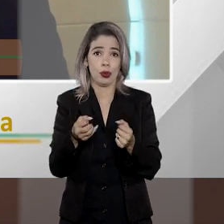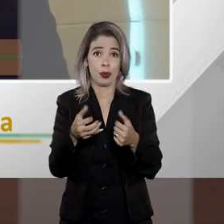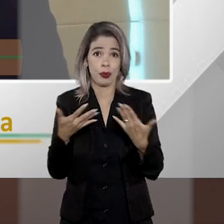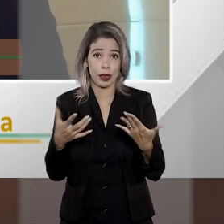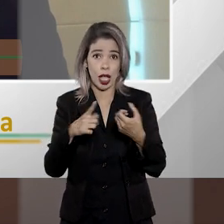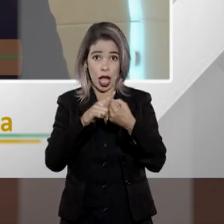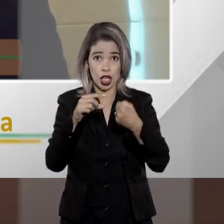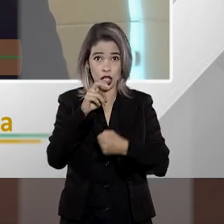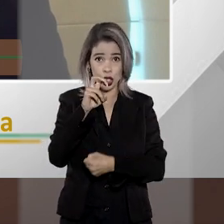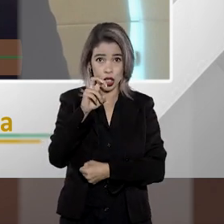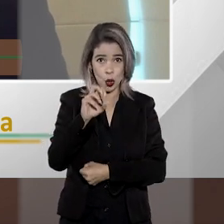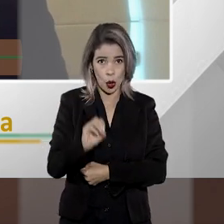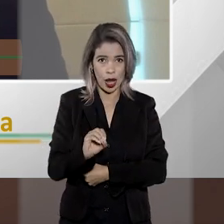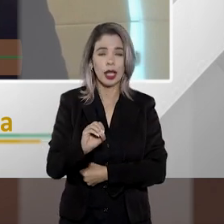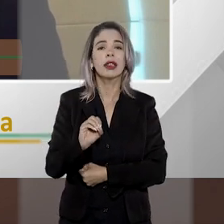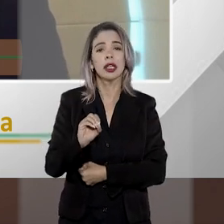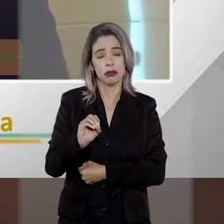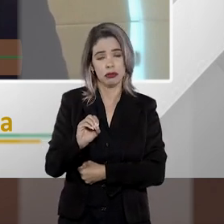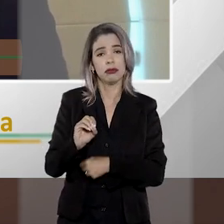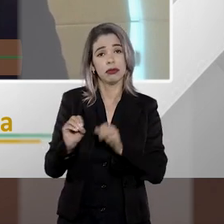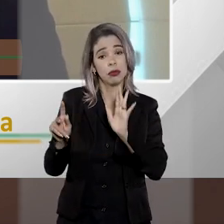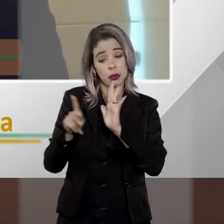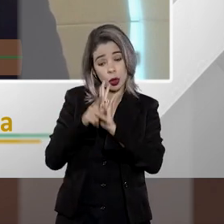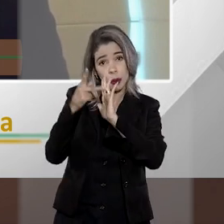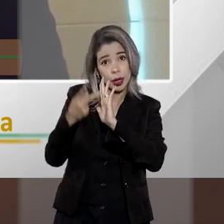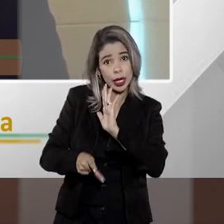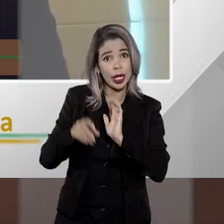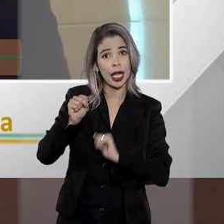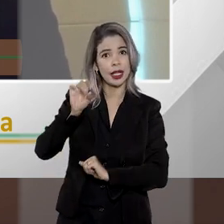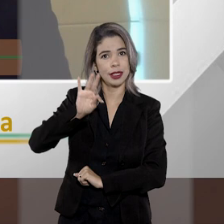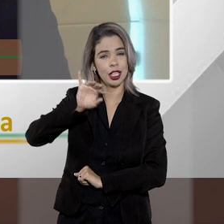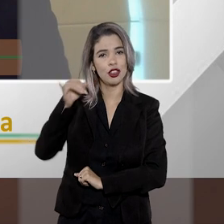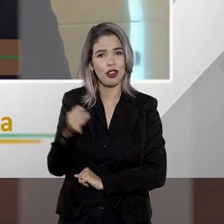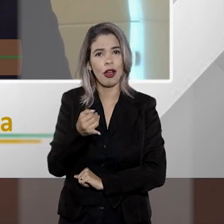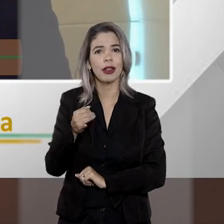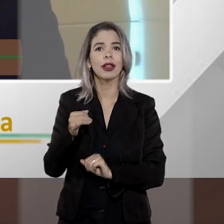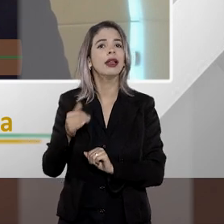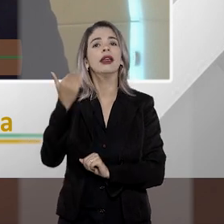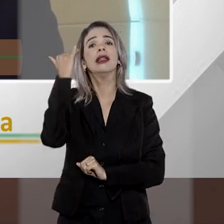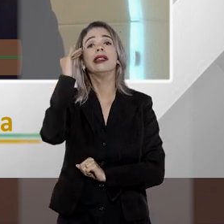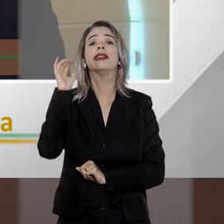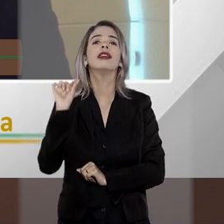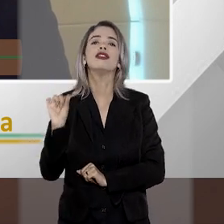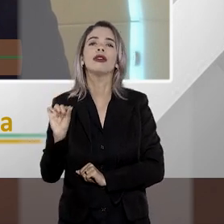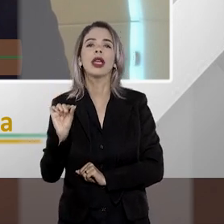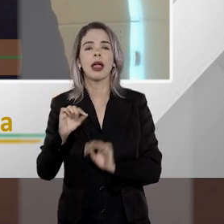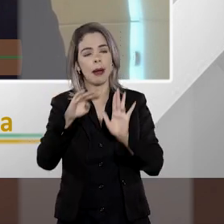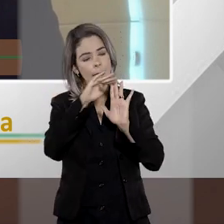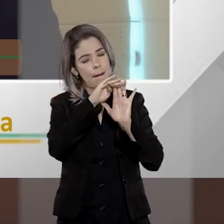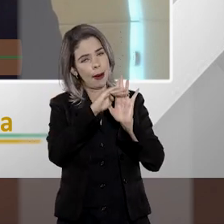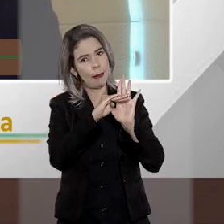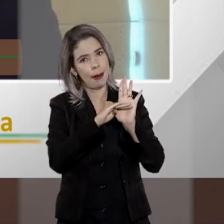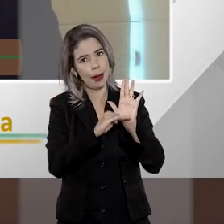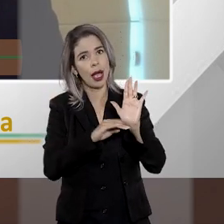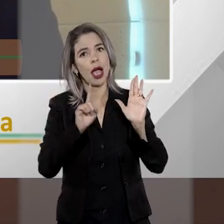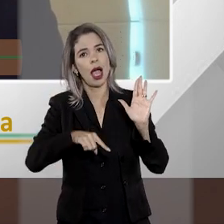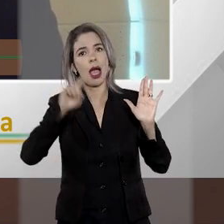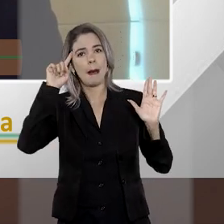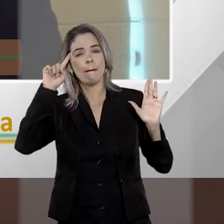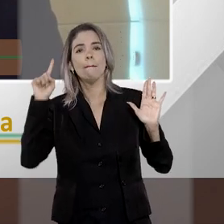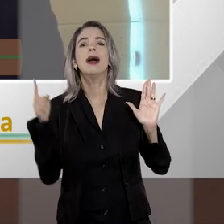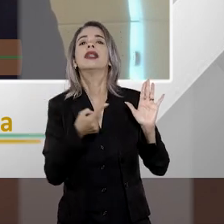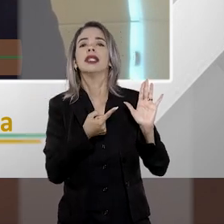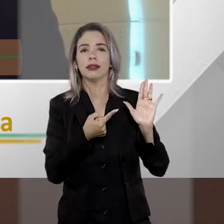próprio artigo 50 e o STJ, respondendo à pergunta que formulei aqui, ele entende que o rol ele é taxativo,